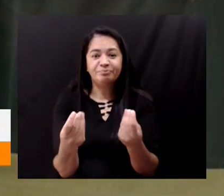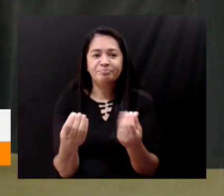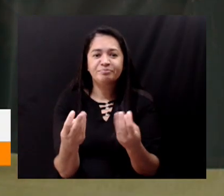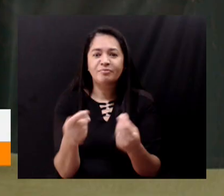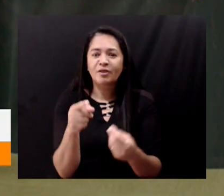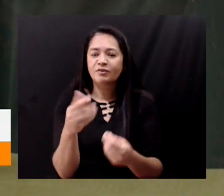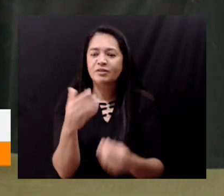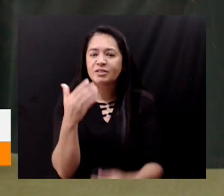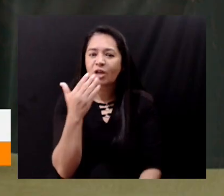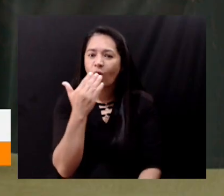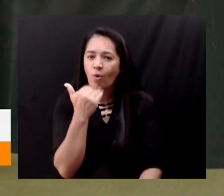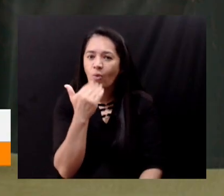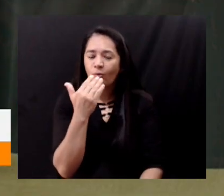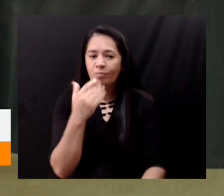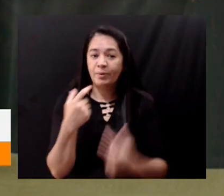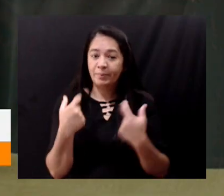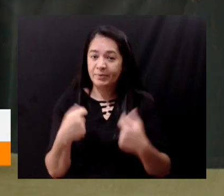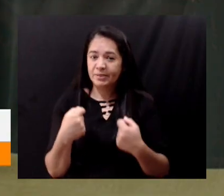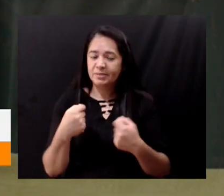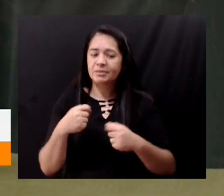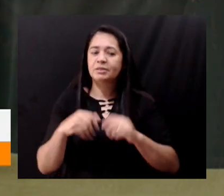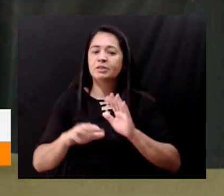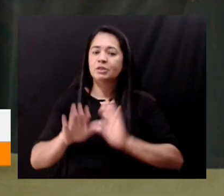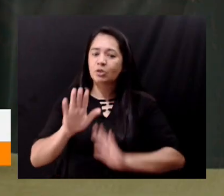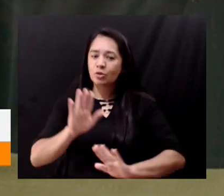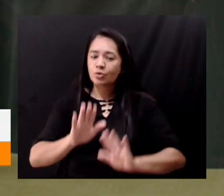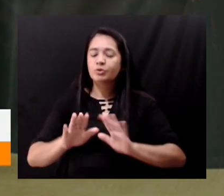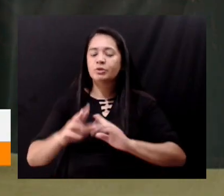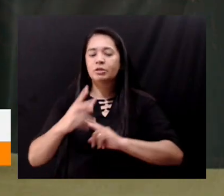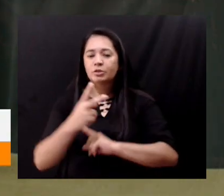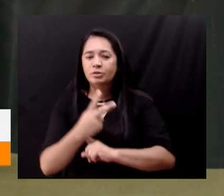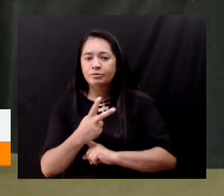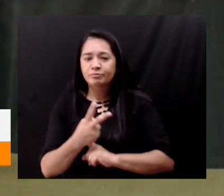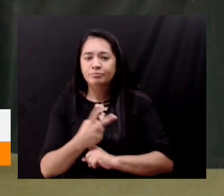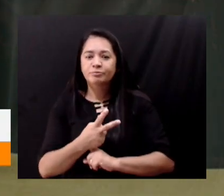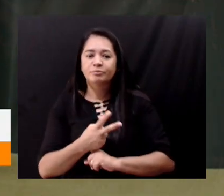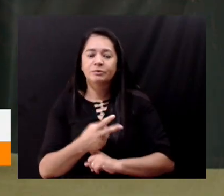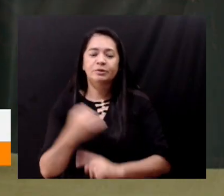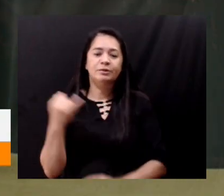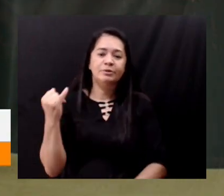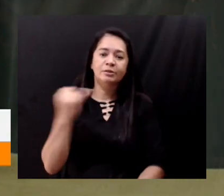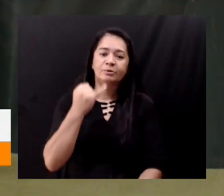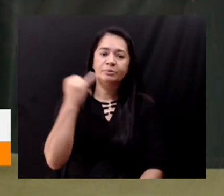precisa cuidar, sim, com muito carinho da gente e é importante